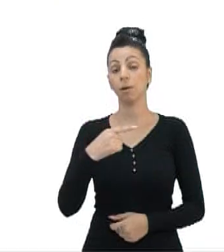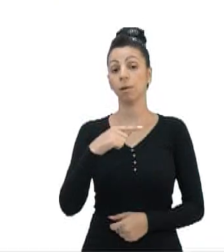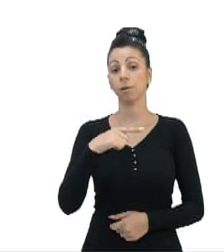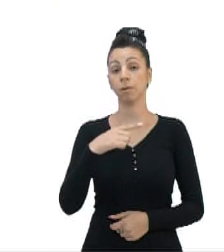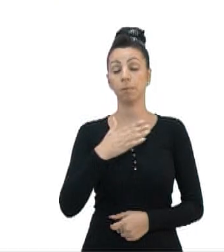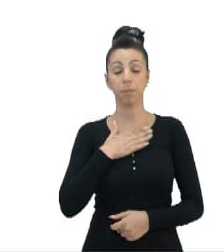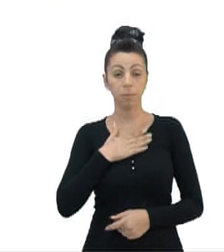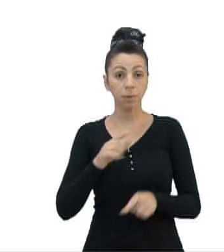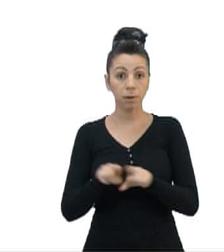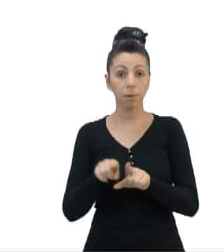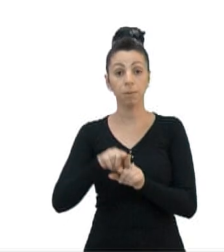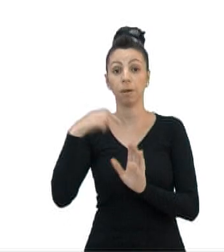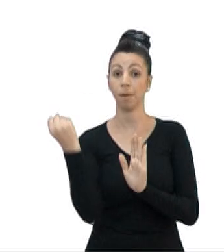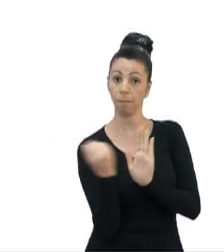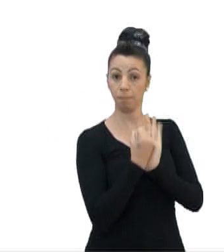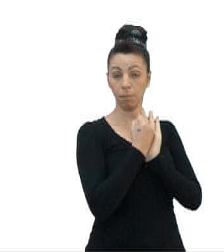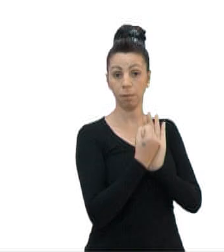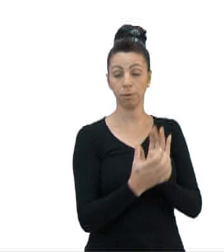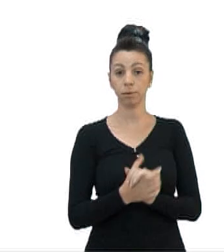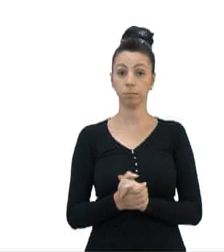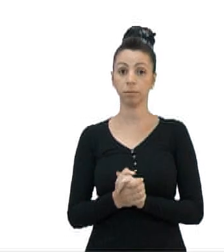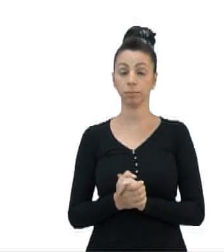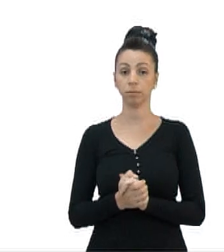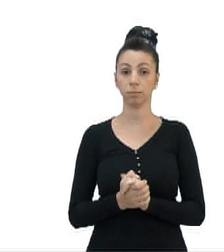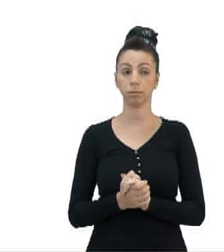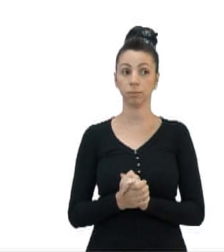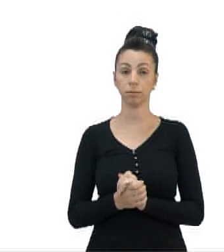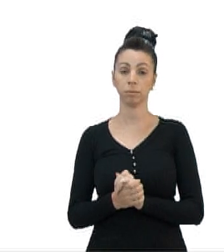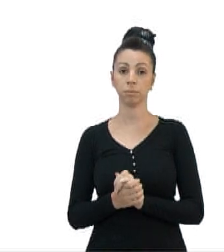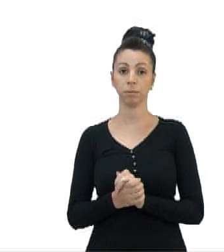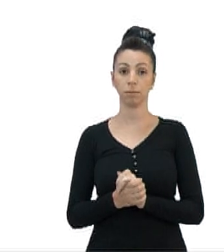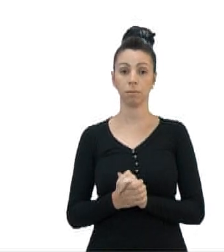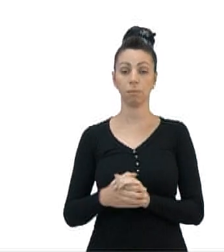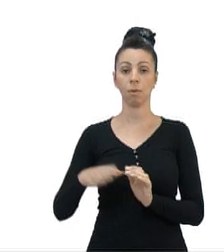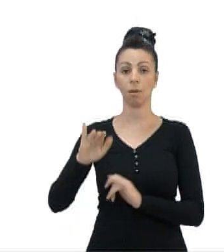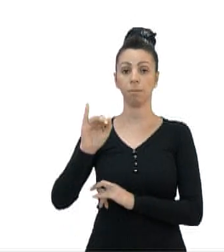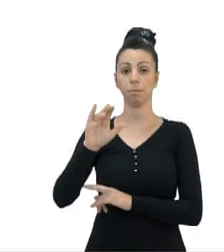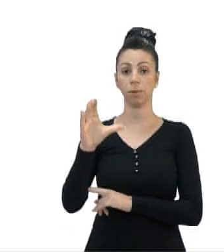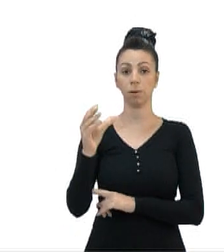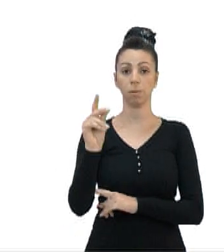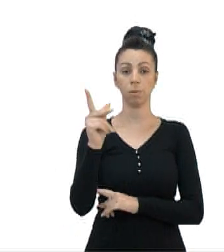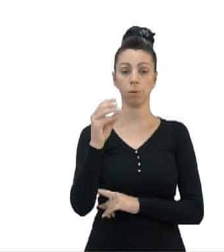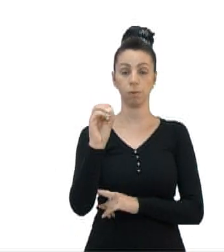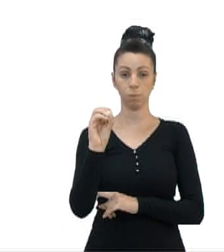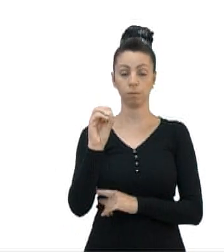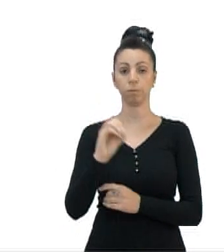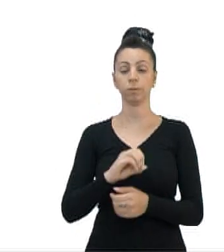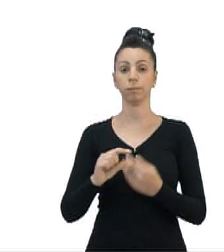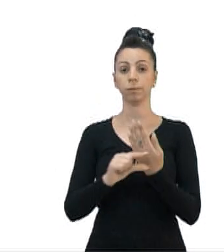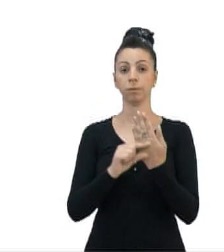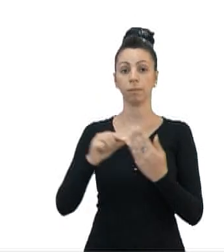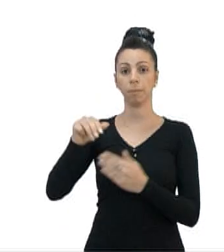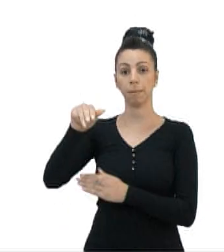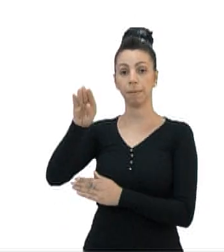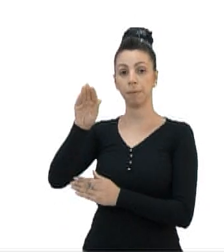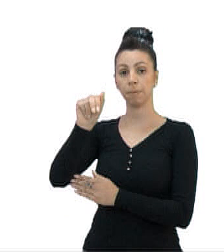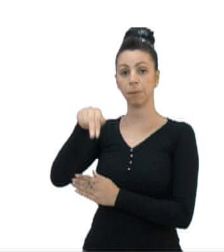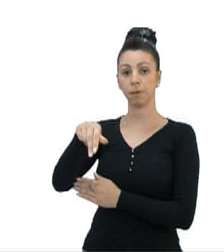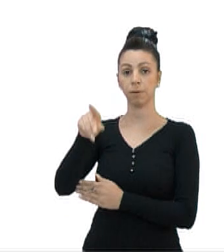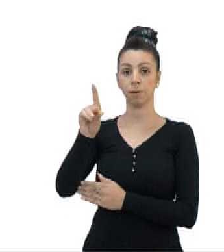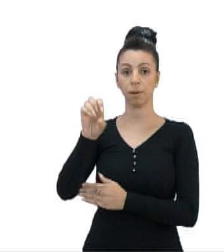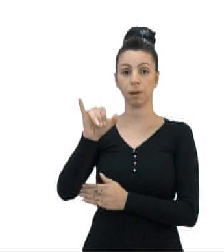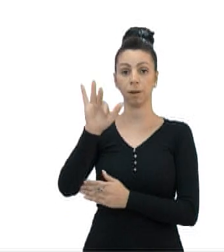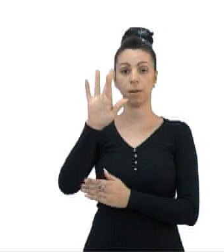ler? Vamos lá. Chama-se O Bicho e é do poeta brasileiro Manuel Bandeira. Vamos